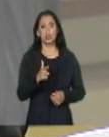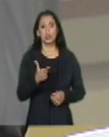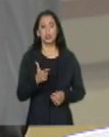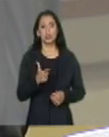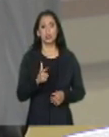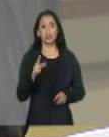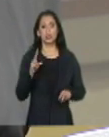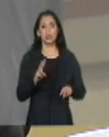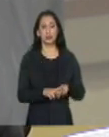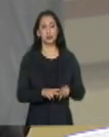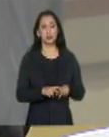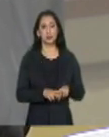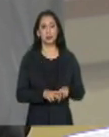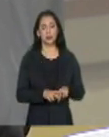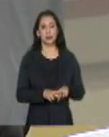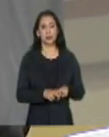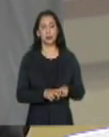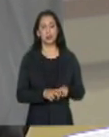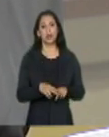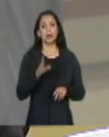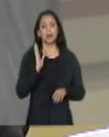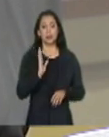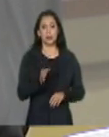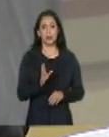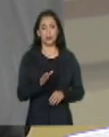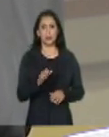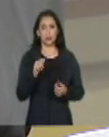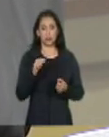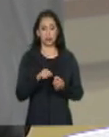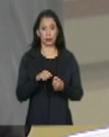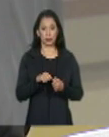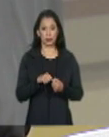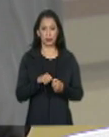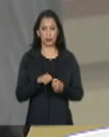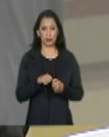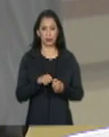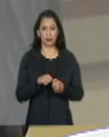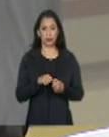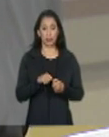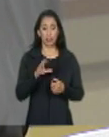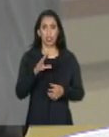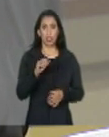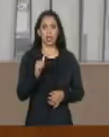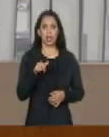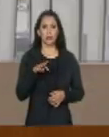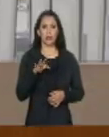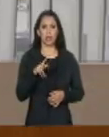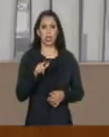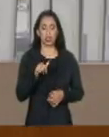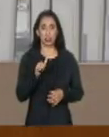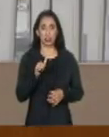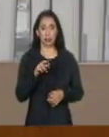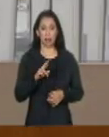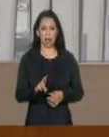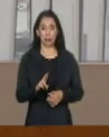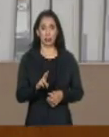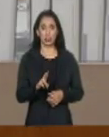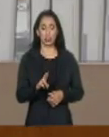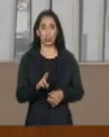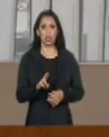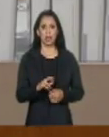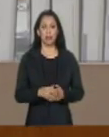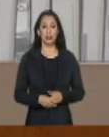qualquer instância, desde que preenchidos os requisitos da prisão cautelar, prisão preventiva. Meu